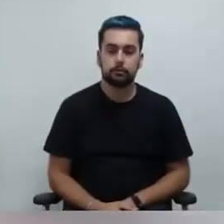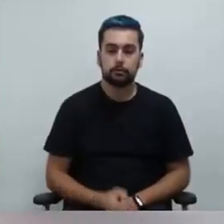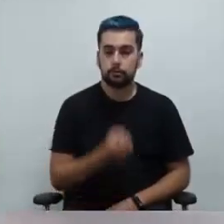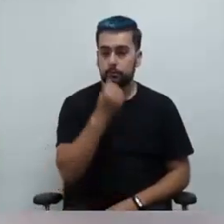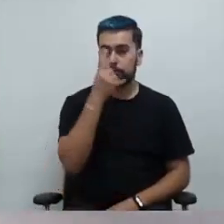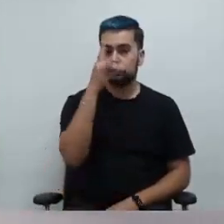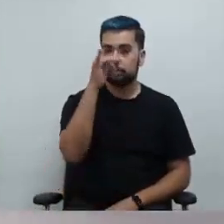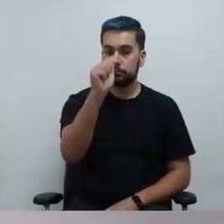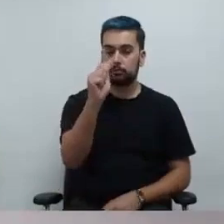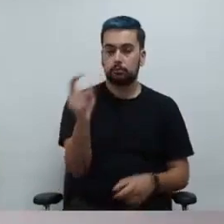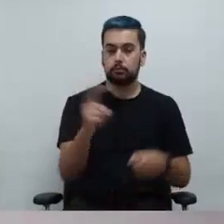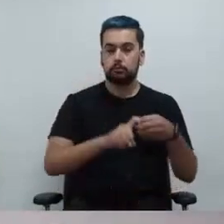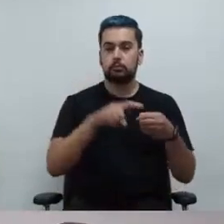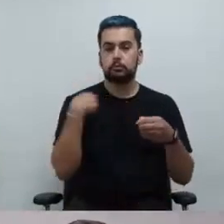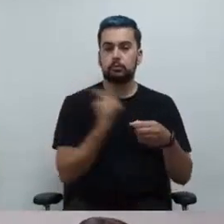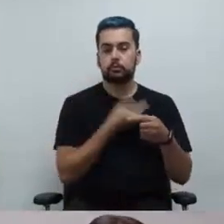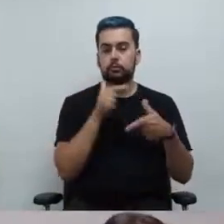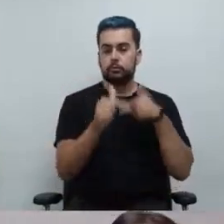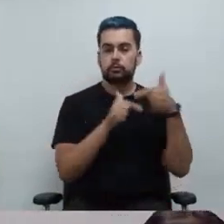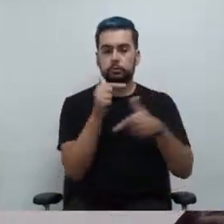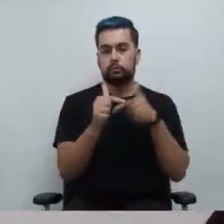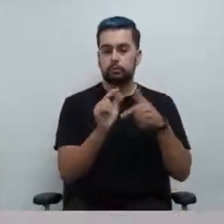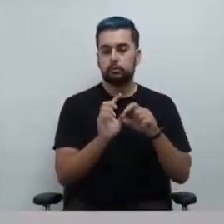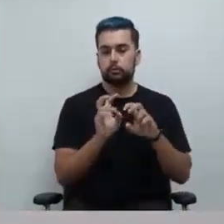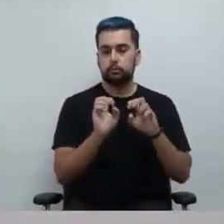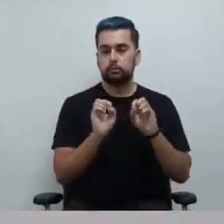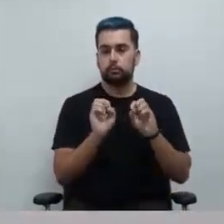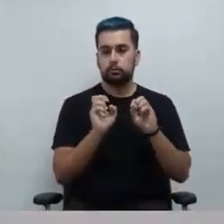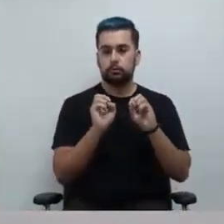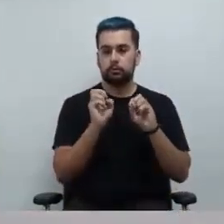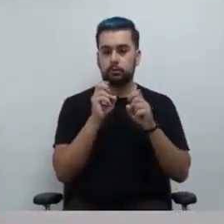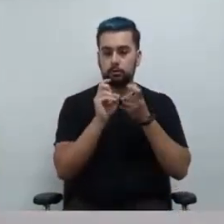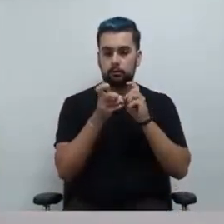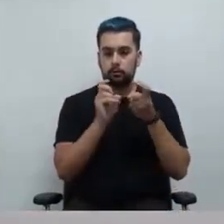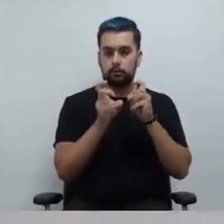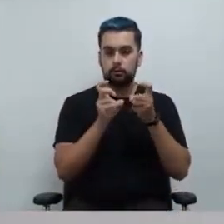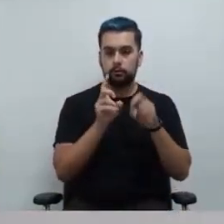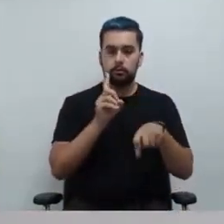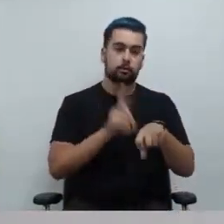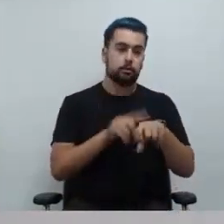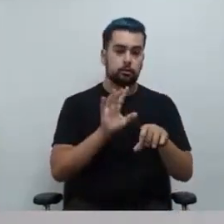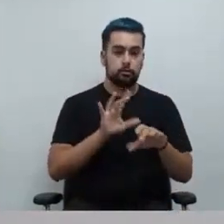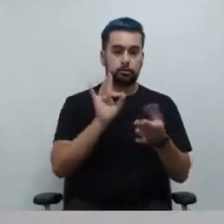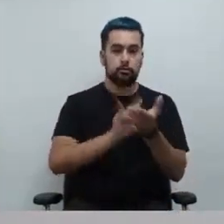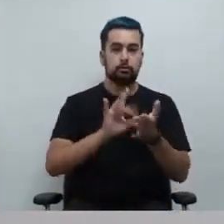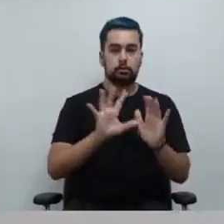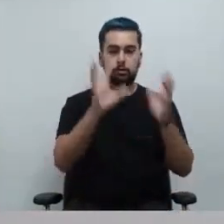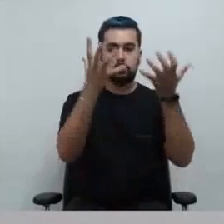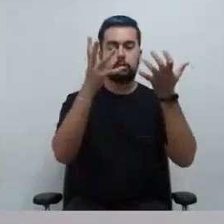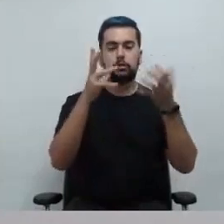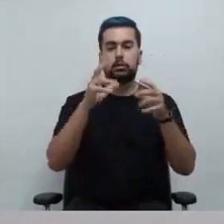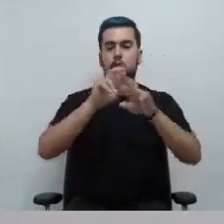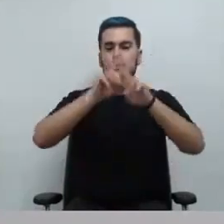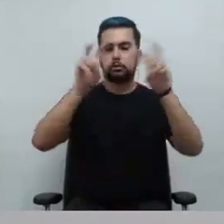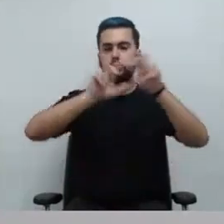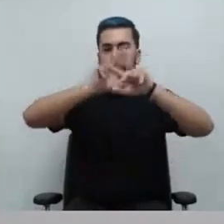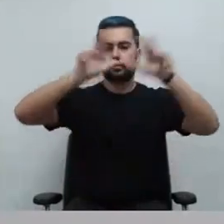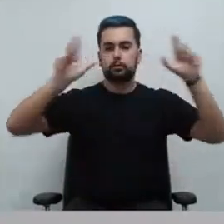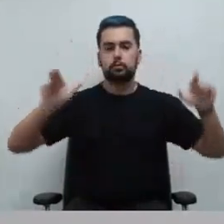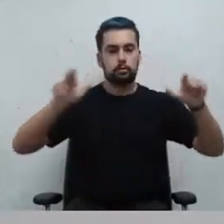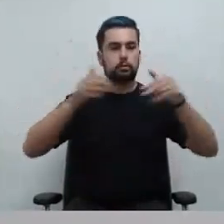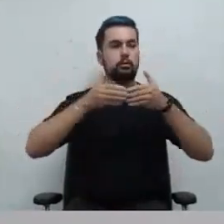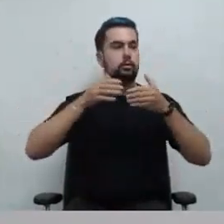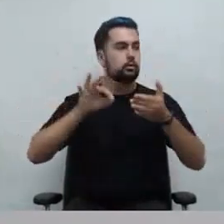Bom dia, retomando aqui nossos trabalhos de sessão ordinária, com a manifestação dos conselheiros e conselheiras sobre assuntos diversos, inscrições abertas